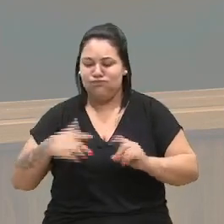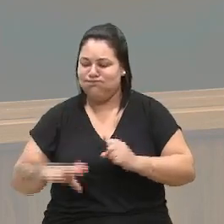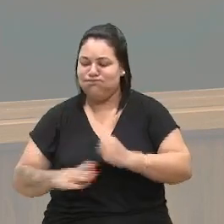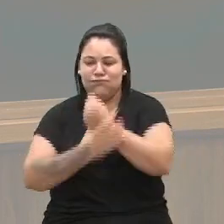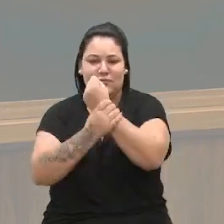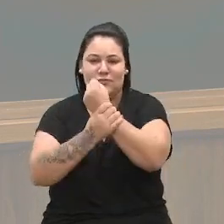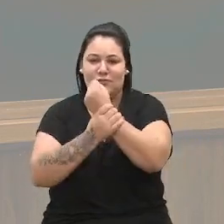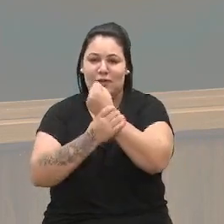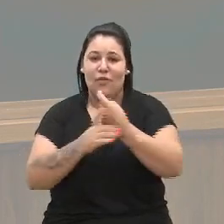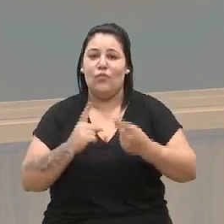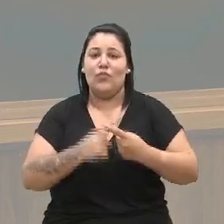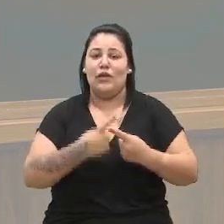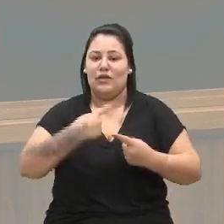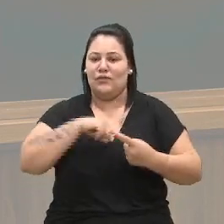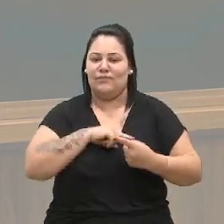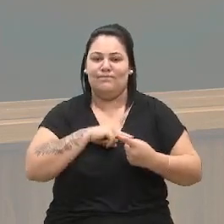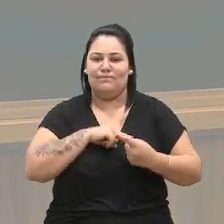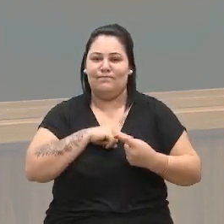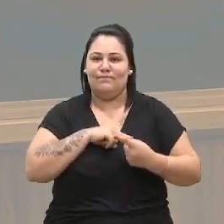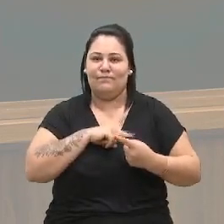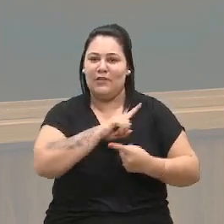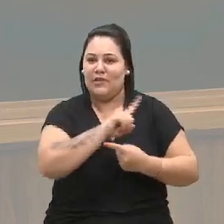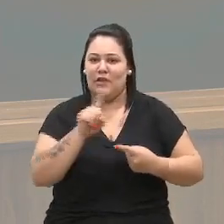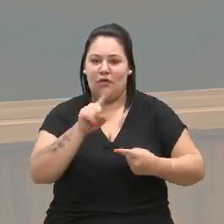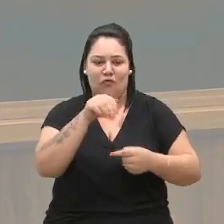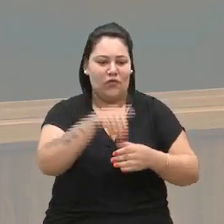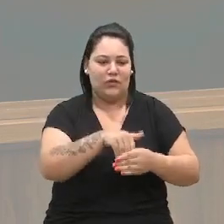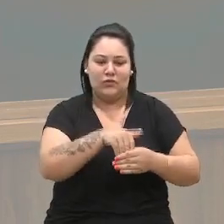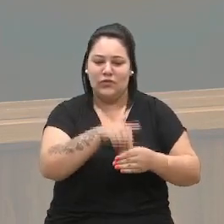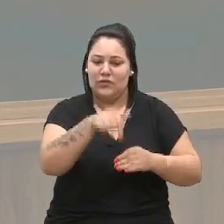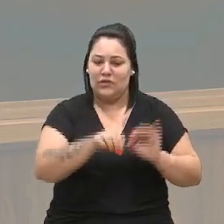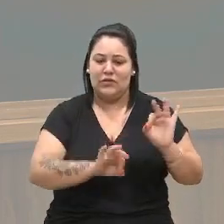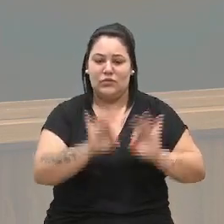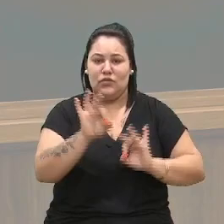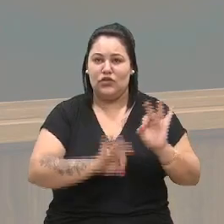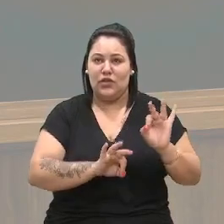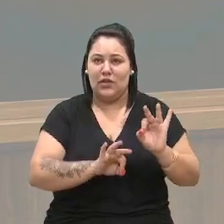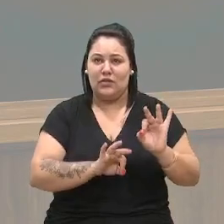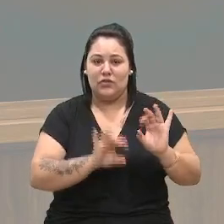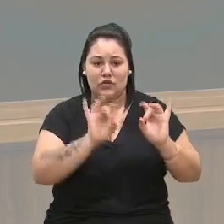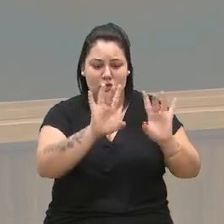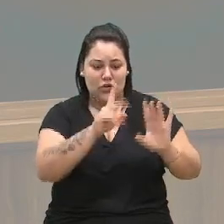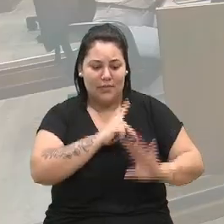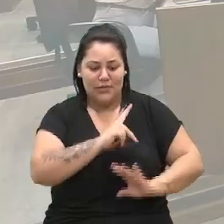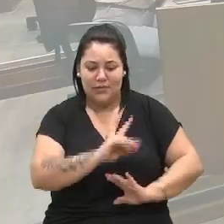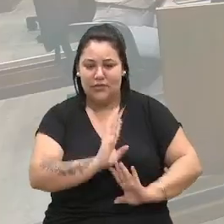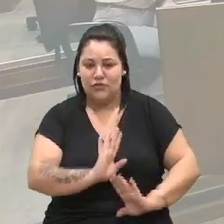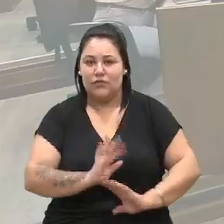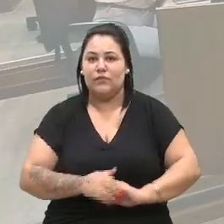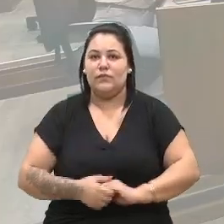nós não iremos votar neste projeto. Era isso, senhora presidente.